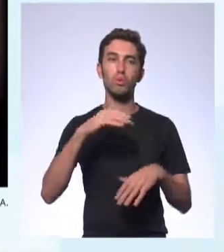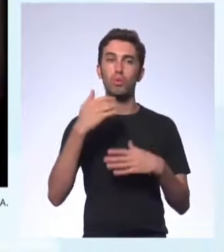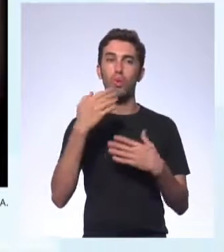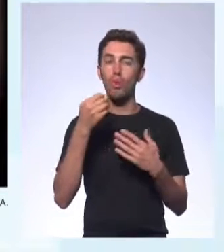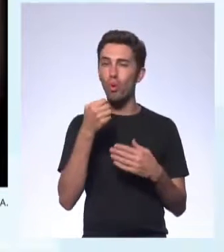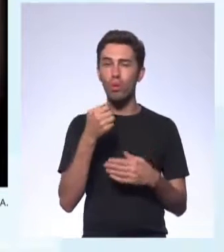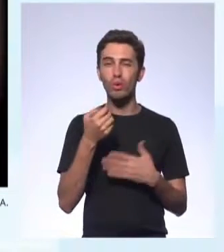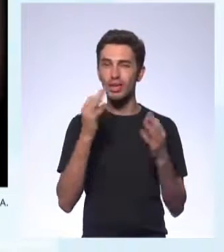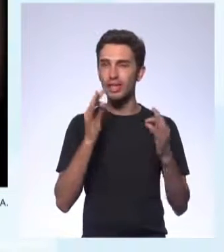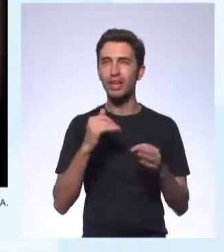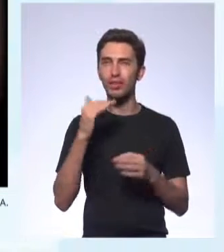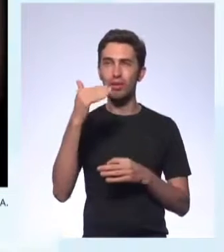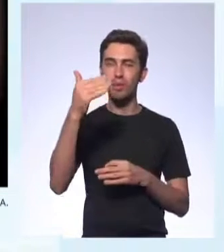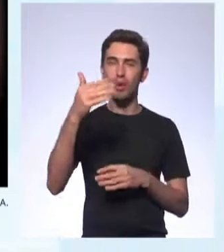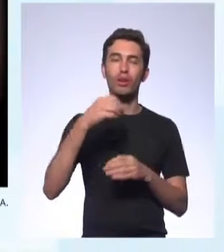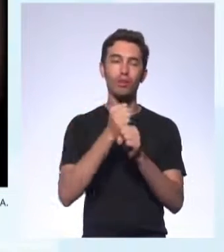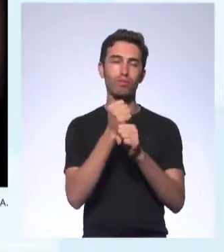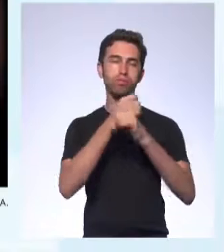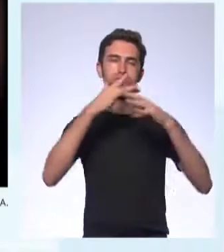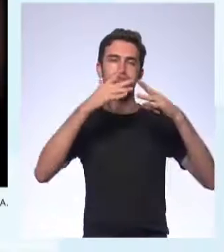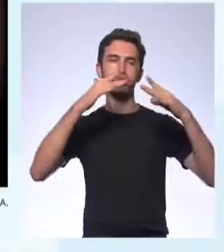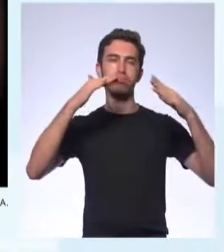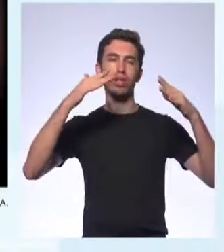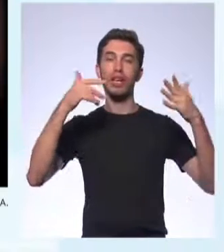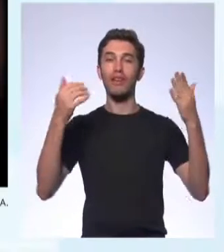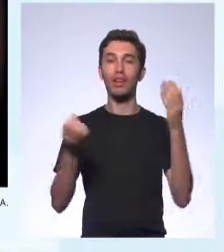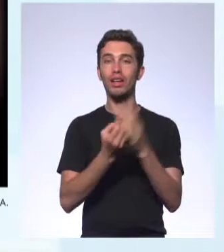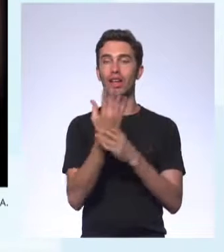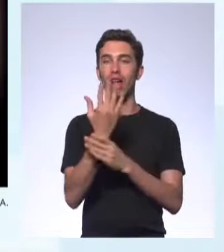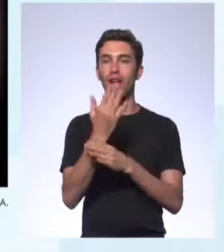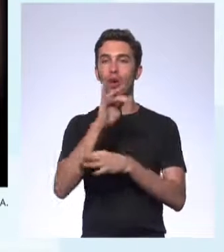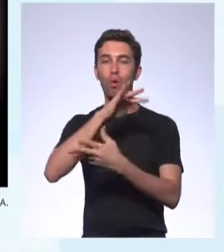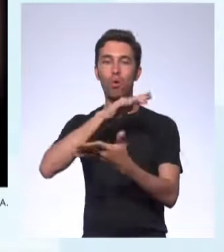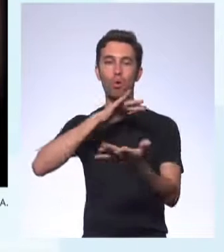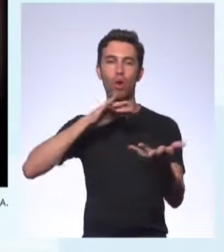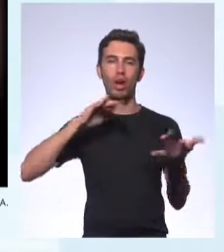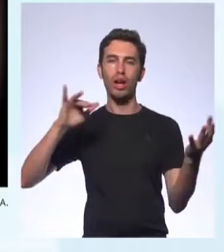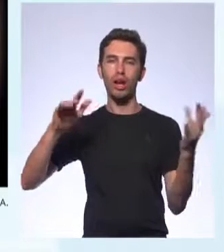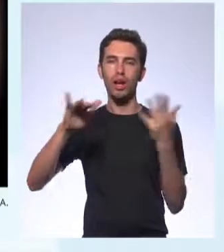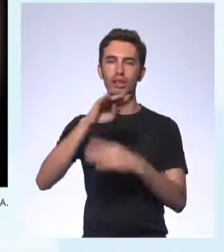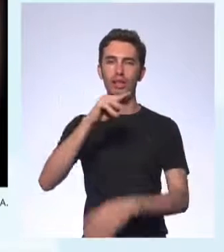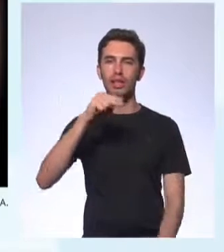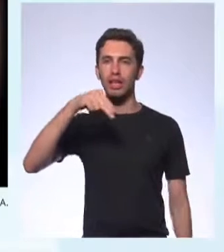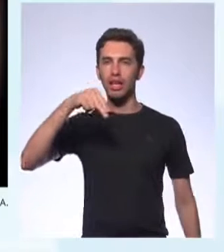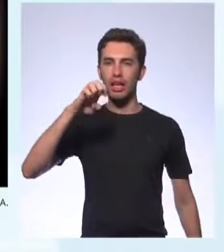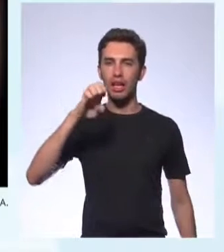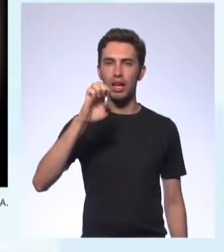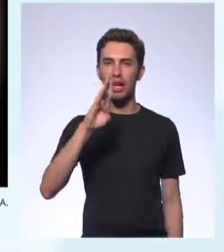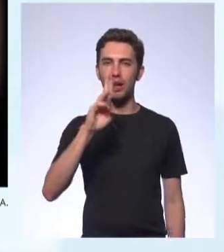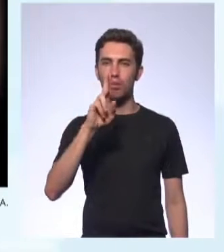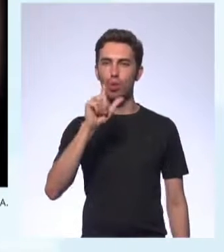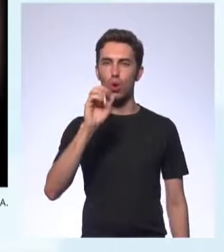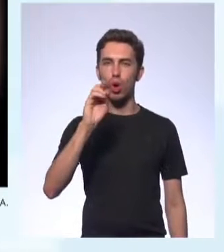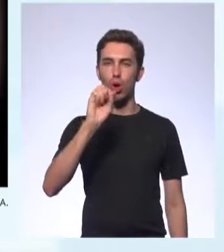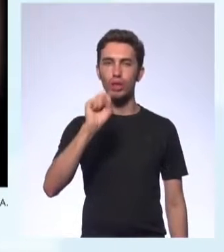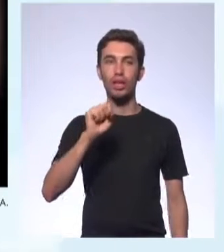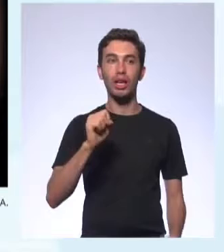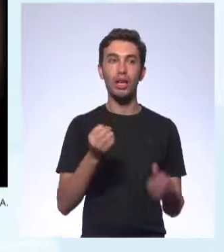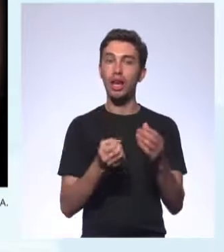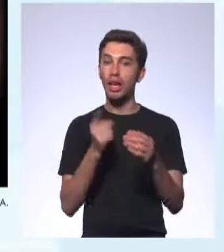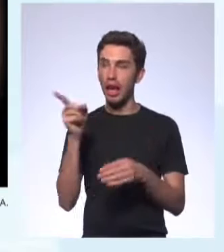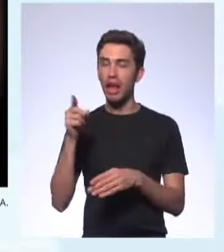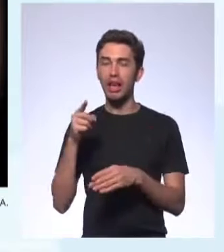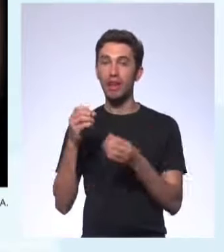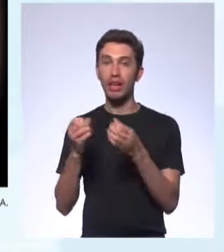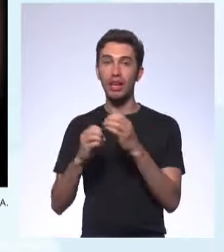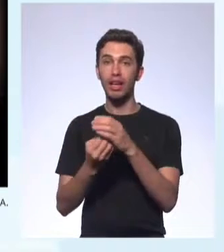formar uma planetária, uma nebulosa planetária, ou seja, vai formar planetas e não vai dar origem necessariamente a estrelas.